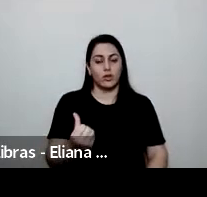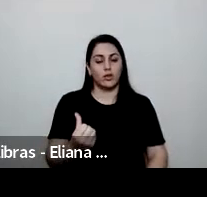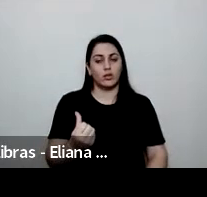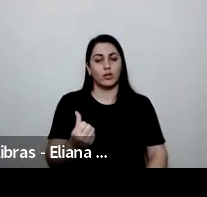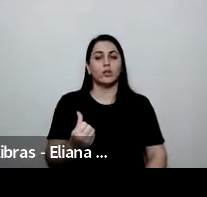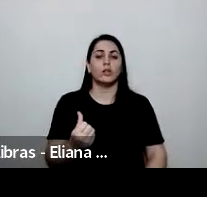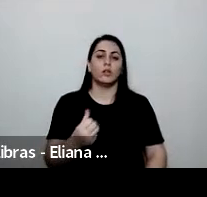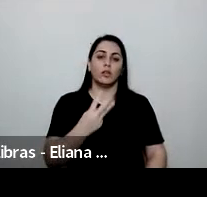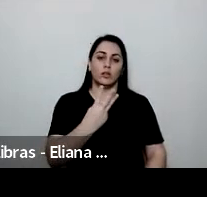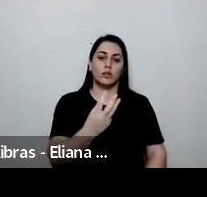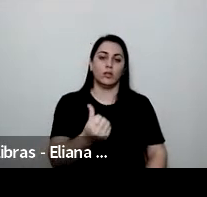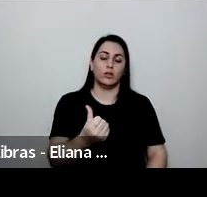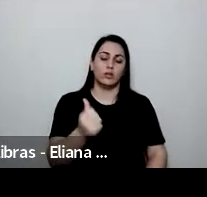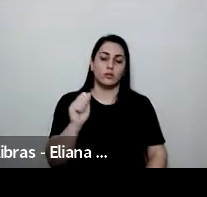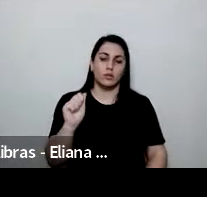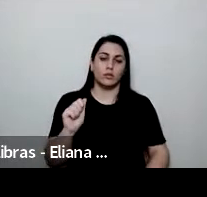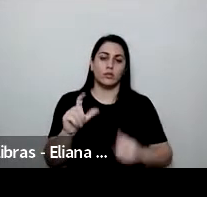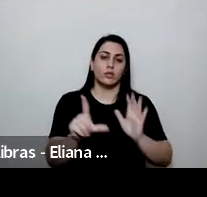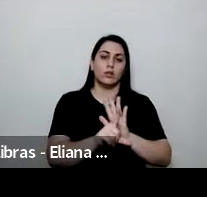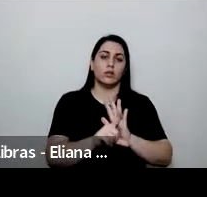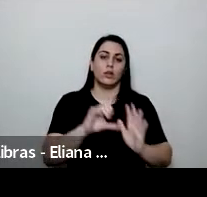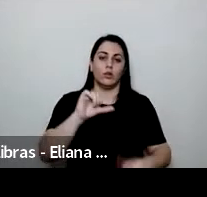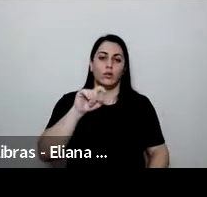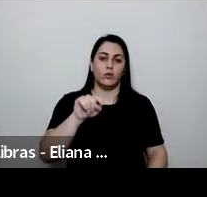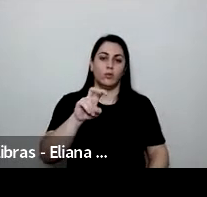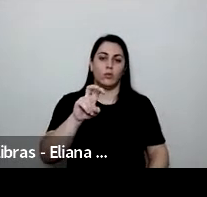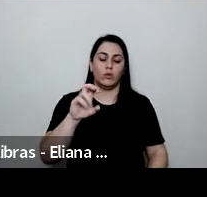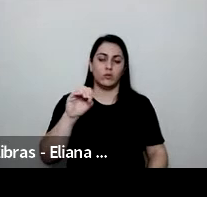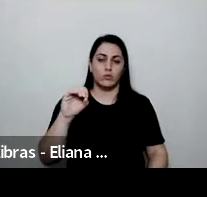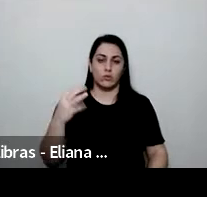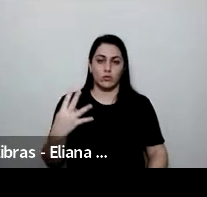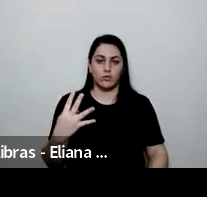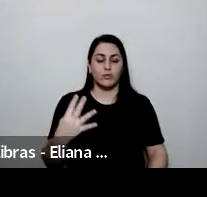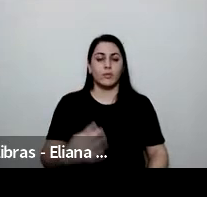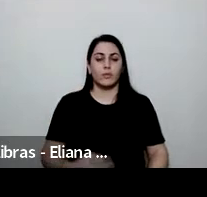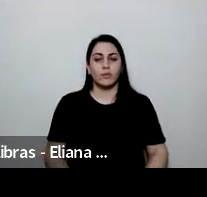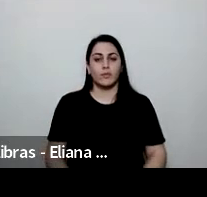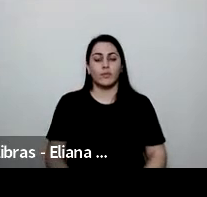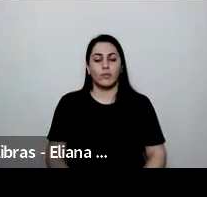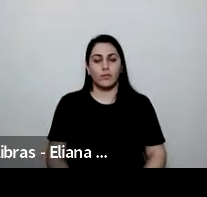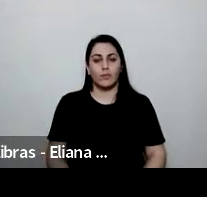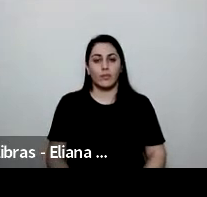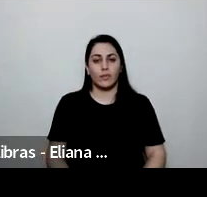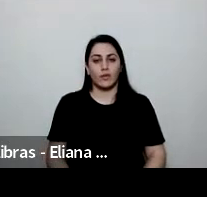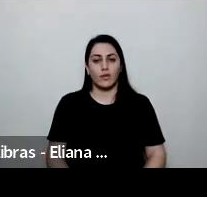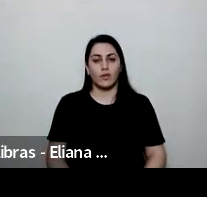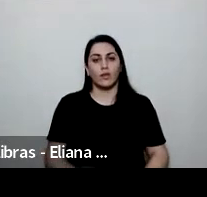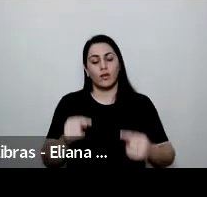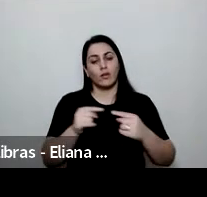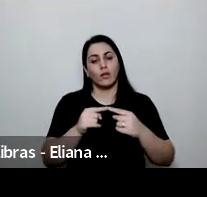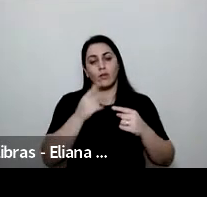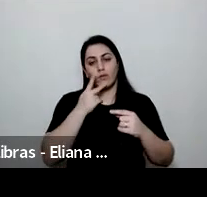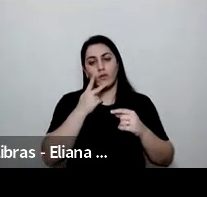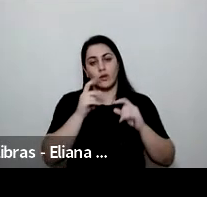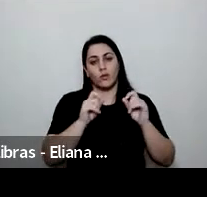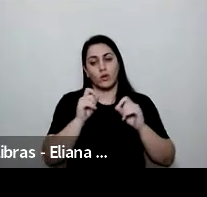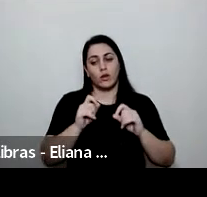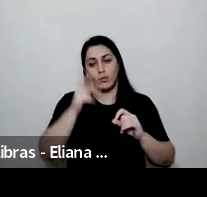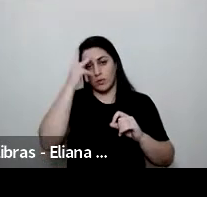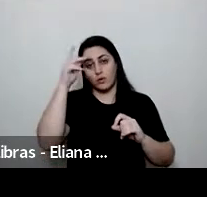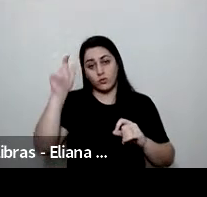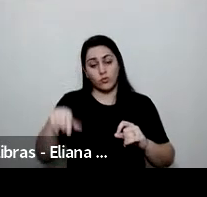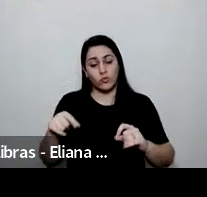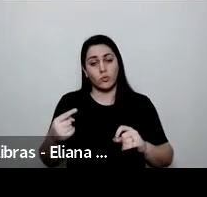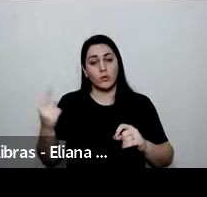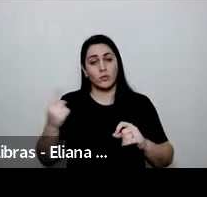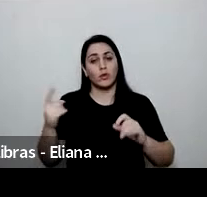3676 a da lei 9.504 e Alega o representante que o primeiro representado